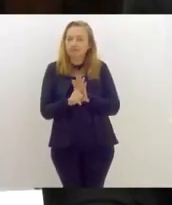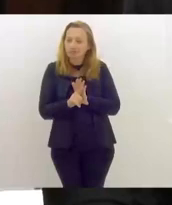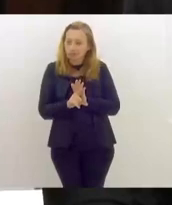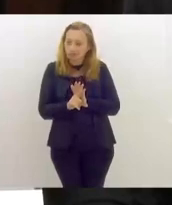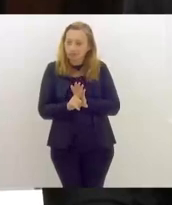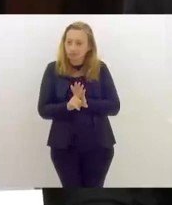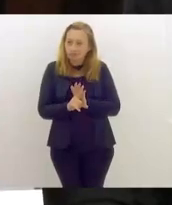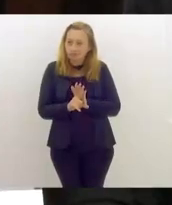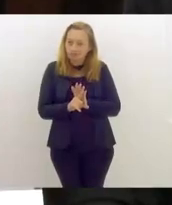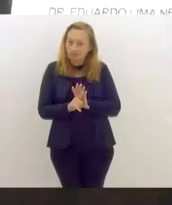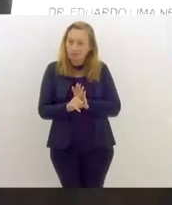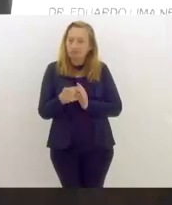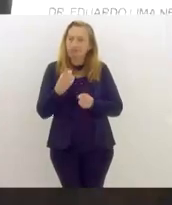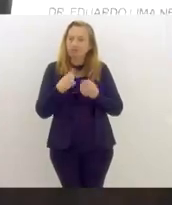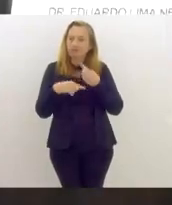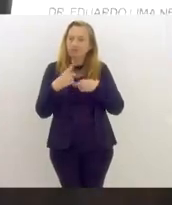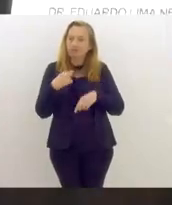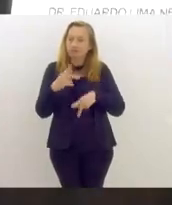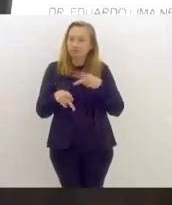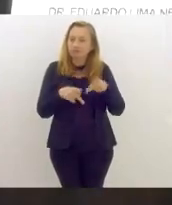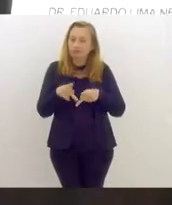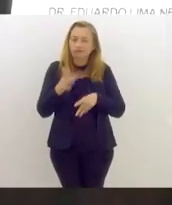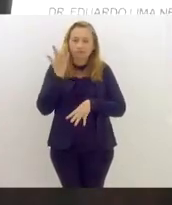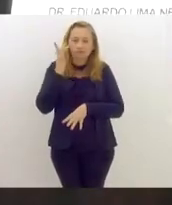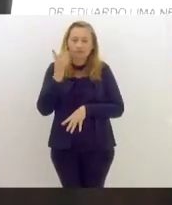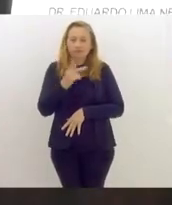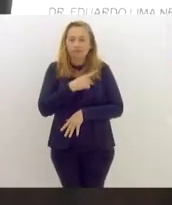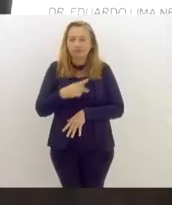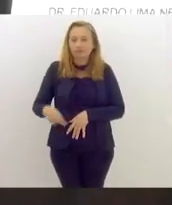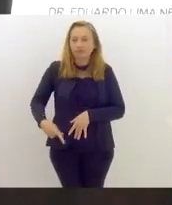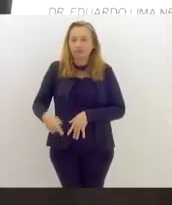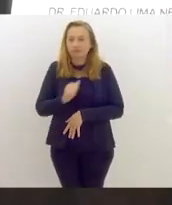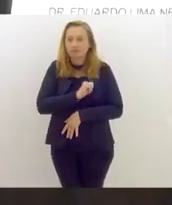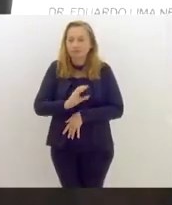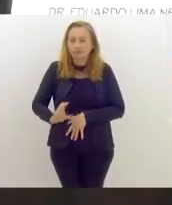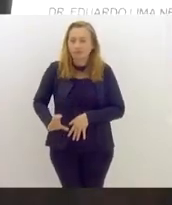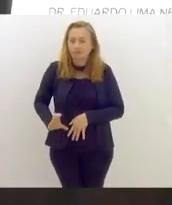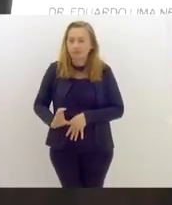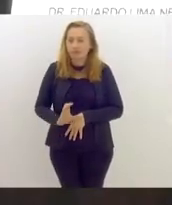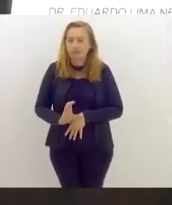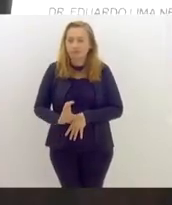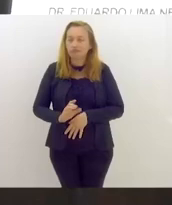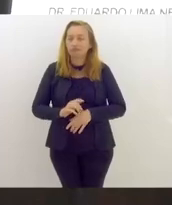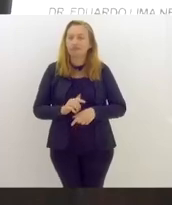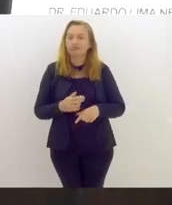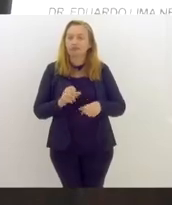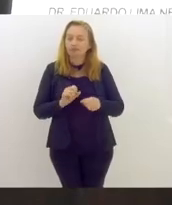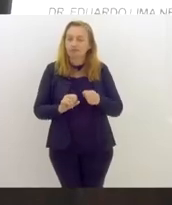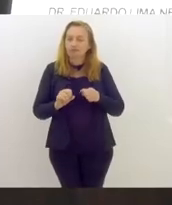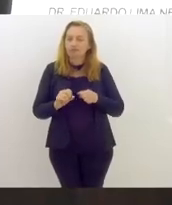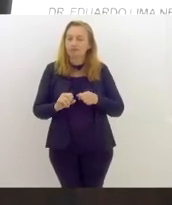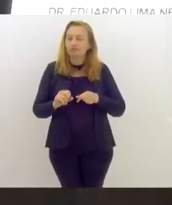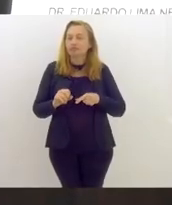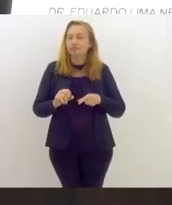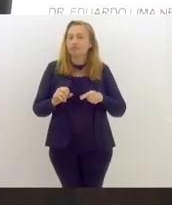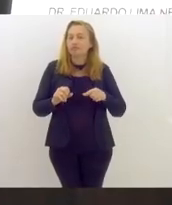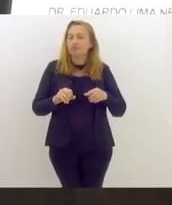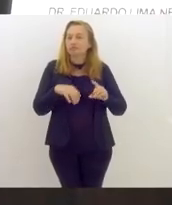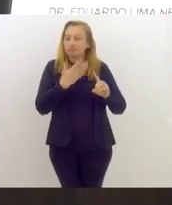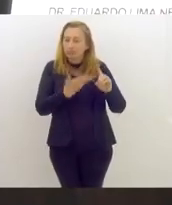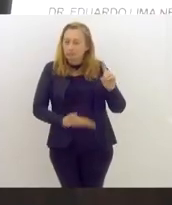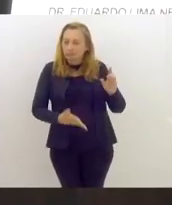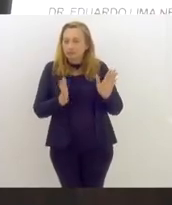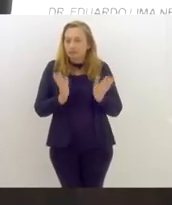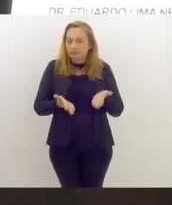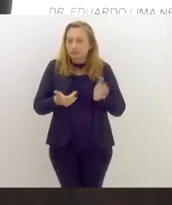é ressonância da vontade popular e acho que o presidente André Ceciliano ao exercer esse evento de hoje demonstra